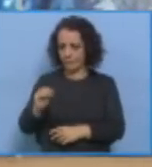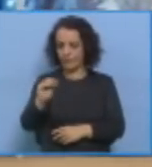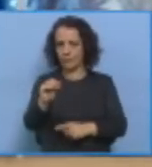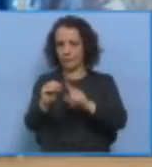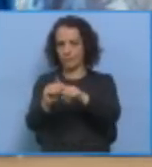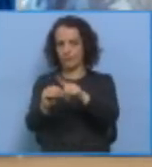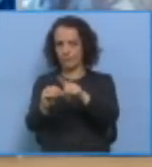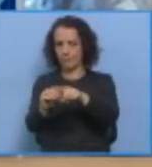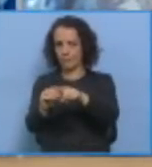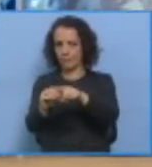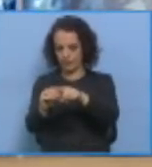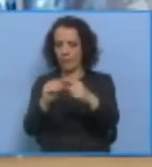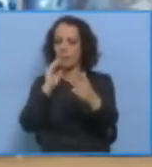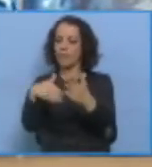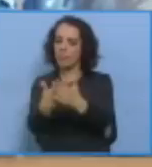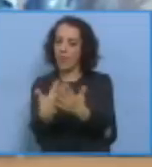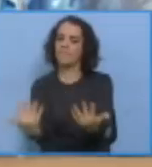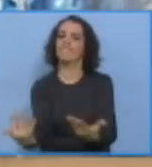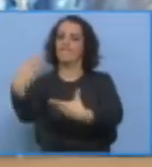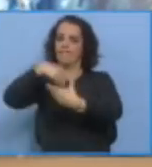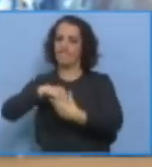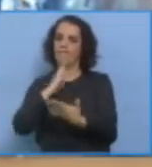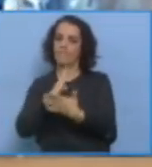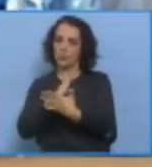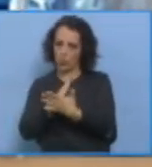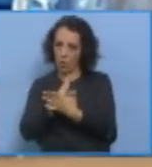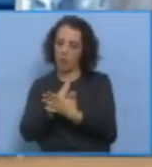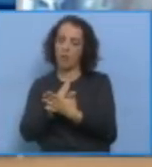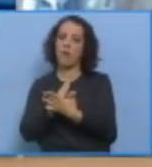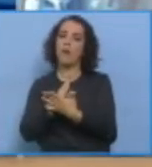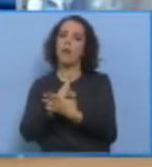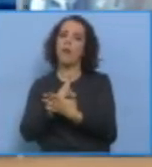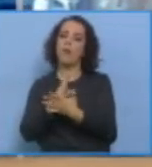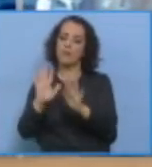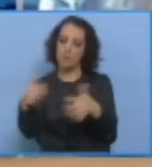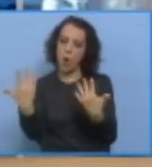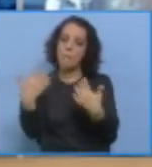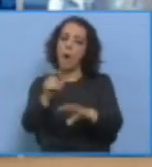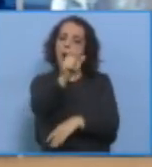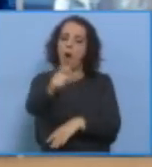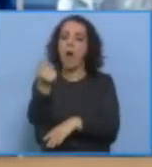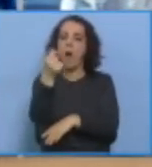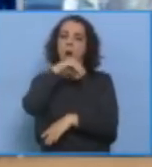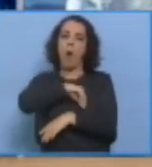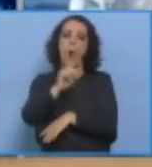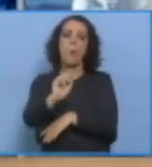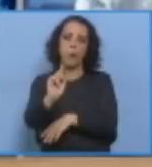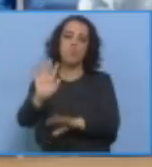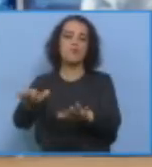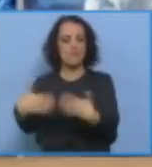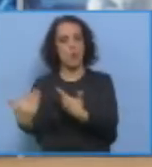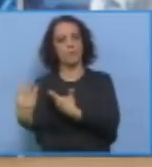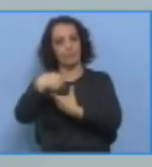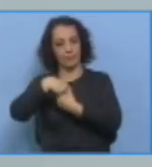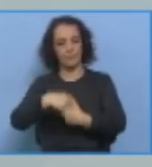viabilizada a frequência por parte desses estabelecimentos de ensino de pessoas que não têm os rendimentos necessários para que ele possam aceder.